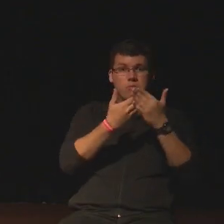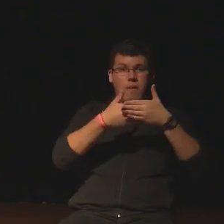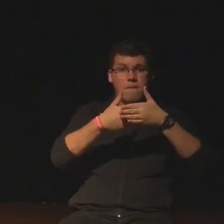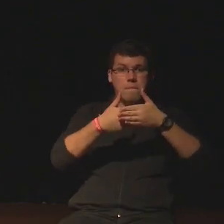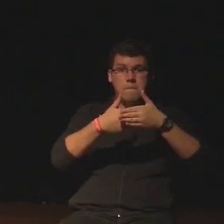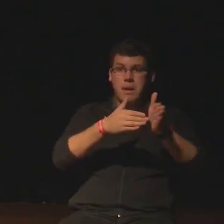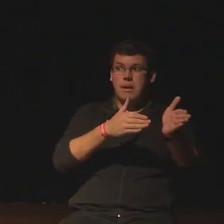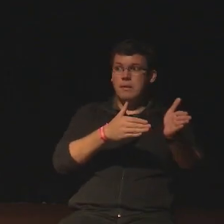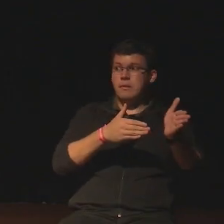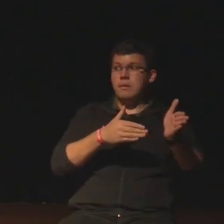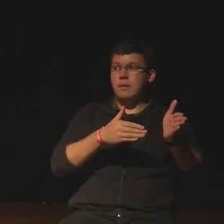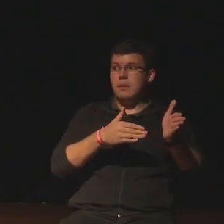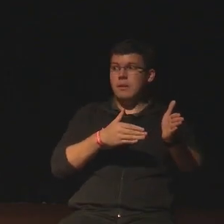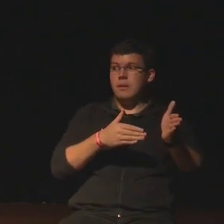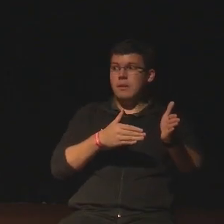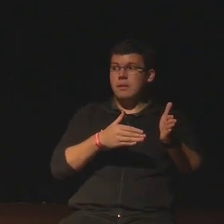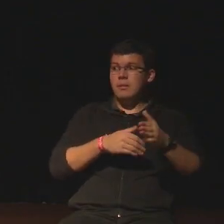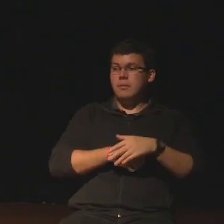Isso.